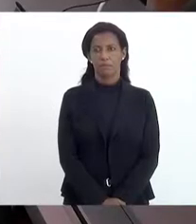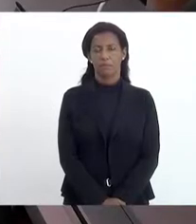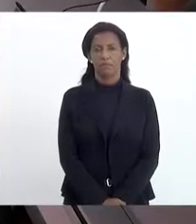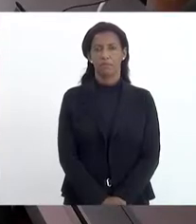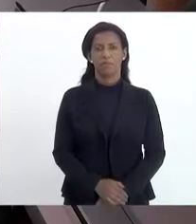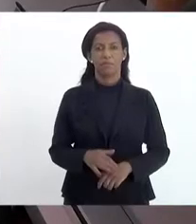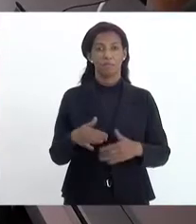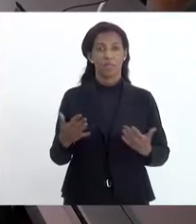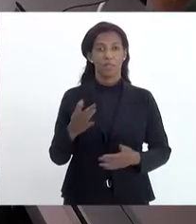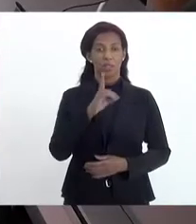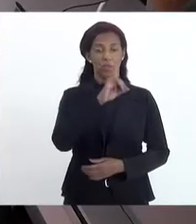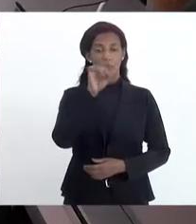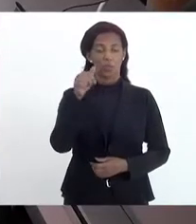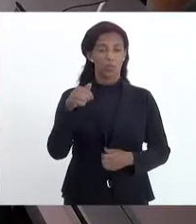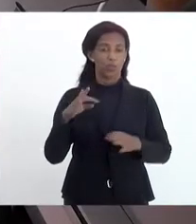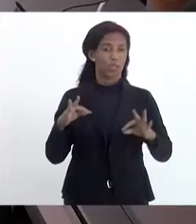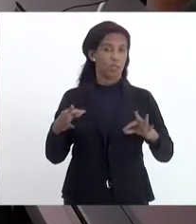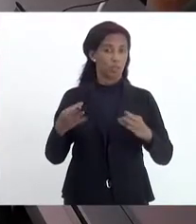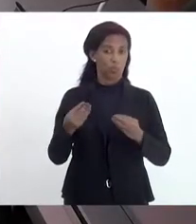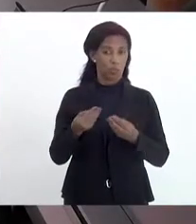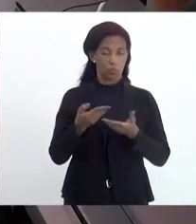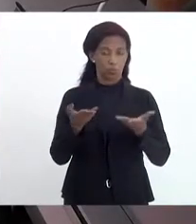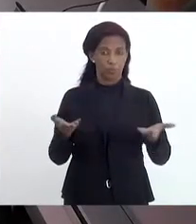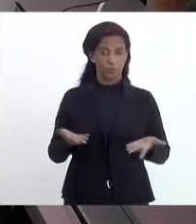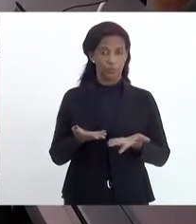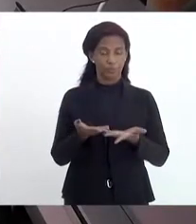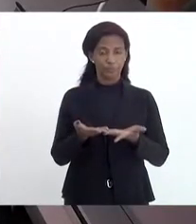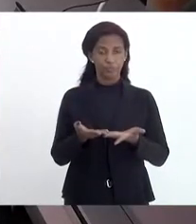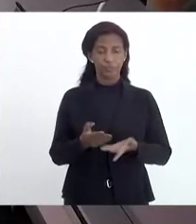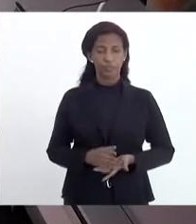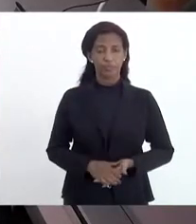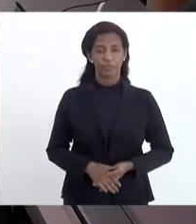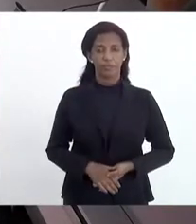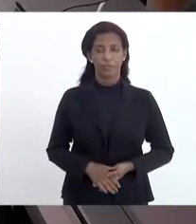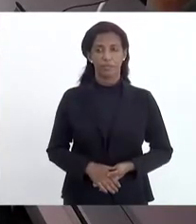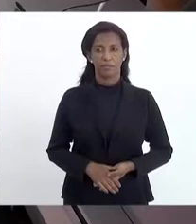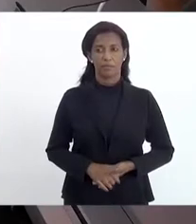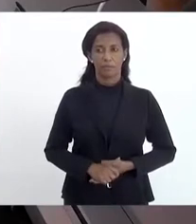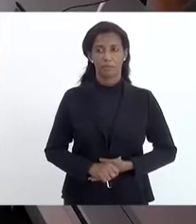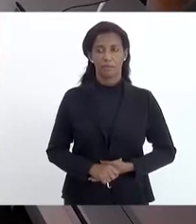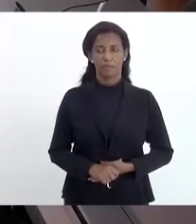Senhoras e senhores, bom dia a todas e a todos. Bom dia.